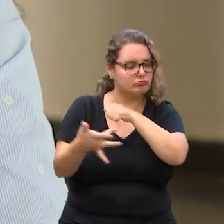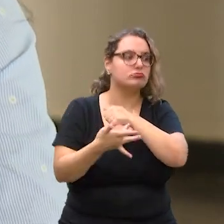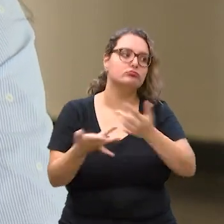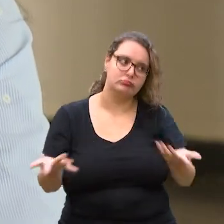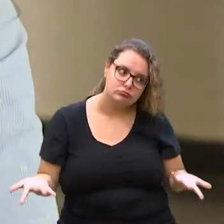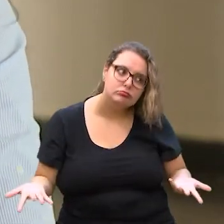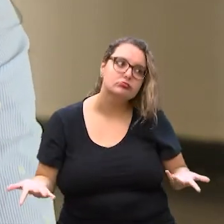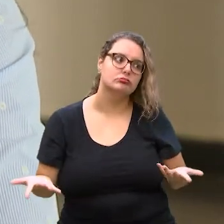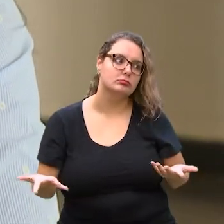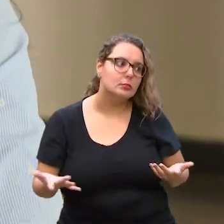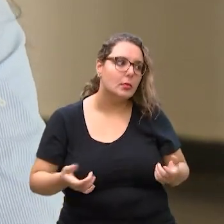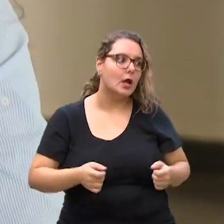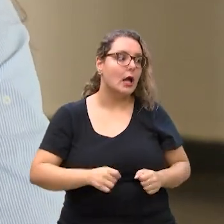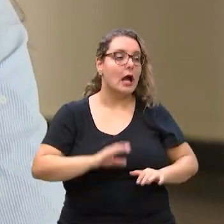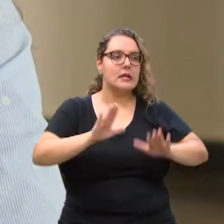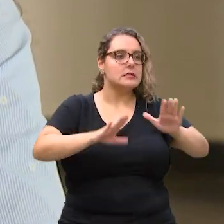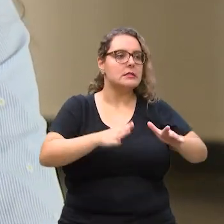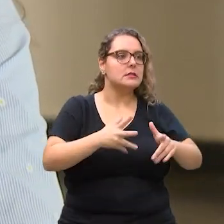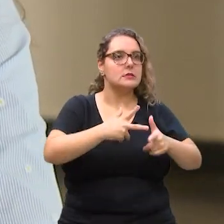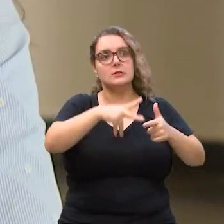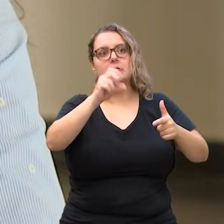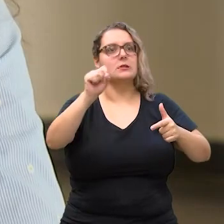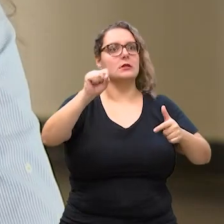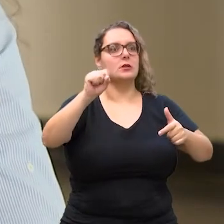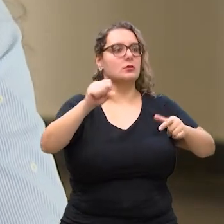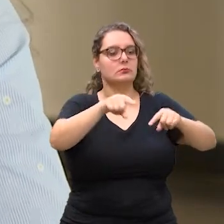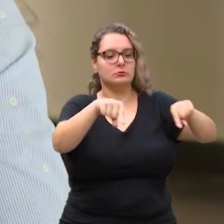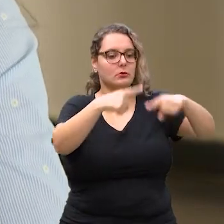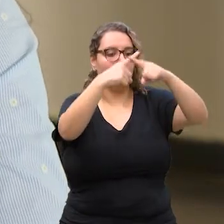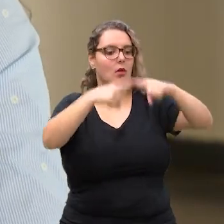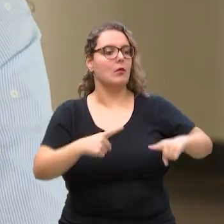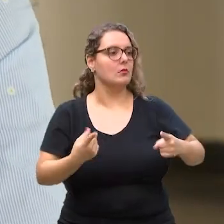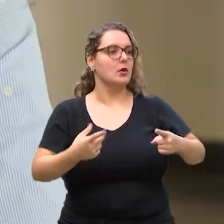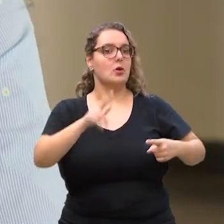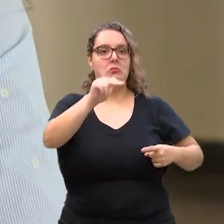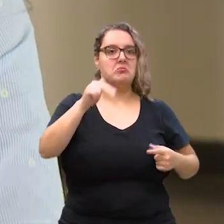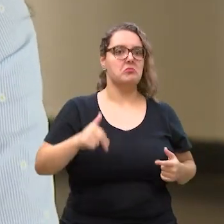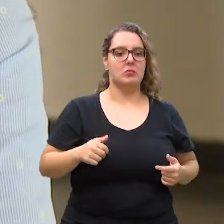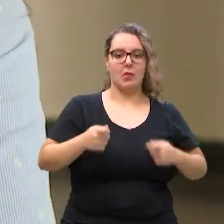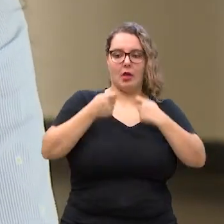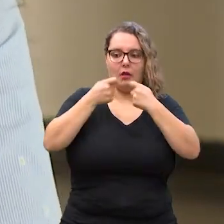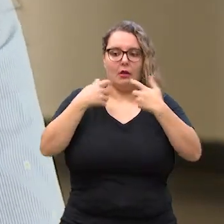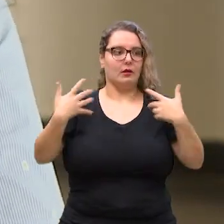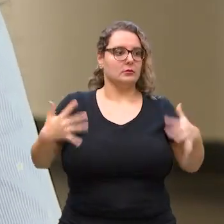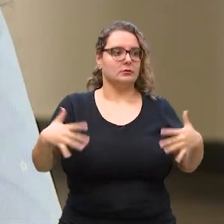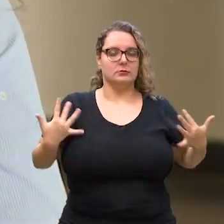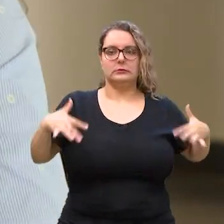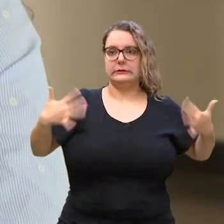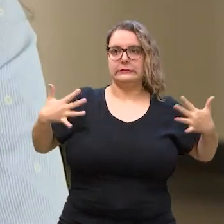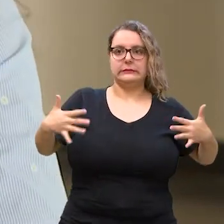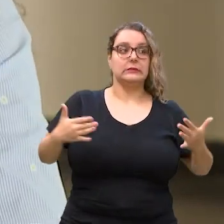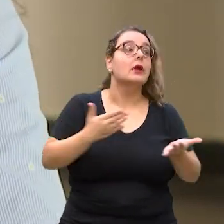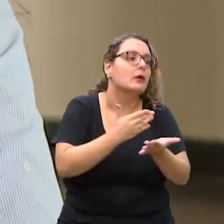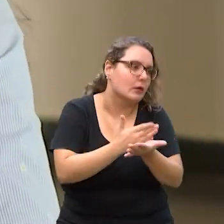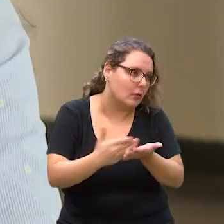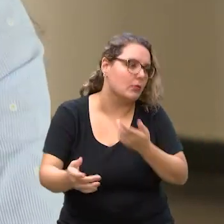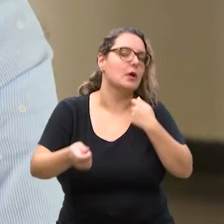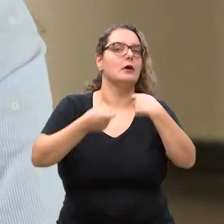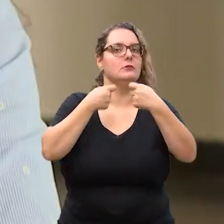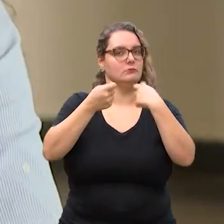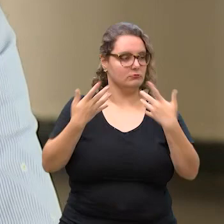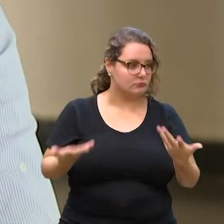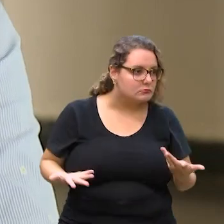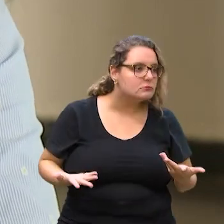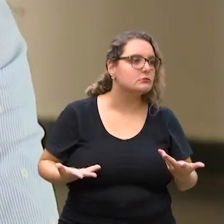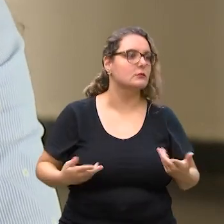lidar também. Muitas vezes é da noite para o dia, ganhou aquele torneio super importante, nunca falou, nunca deu entrevista e ele agora tem que dar. Exato.